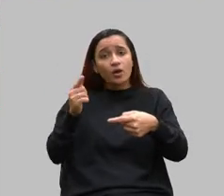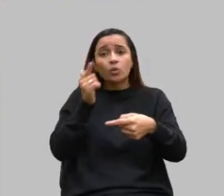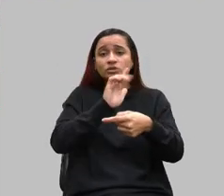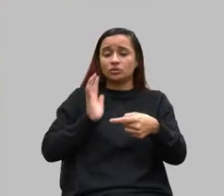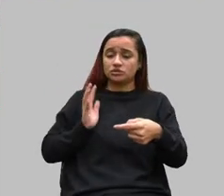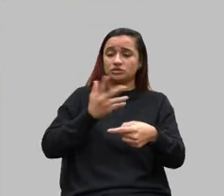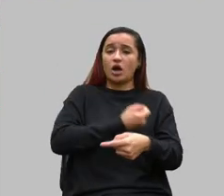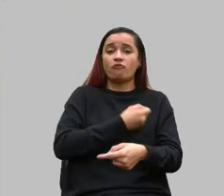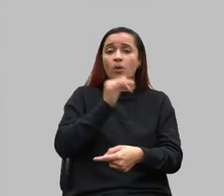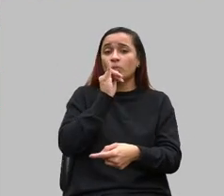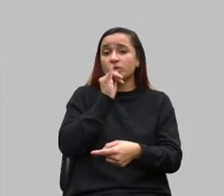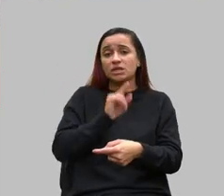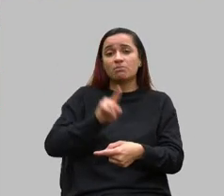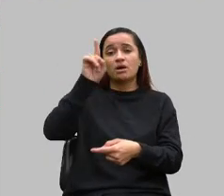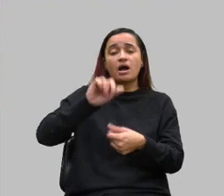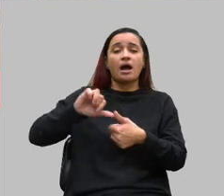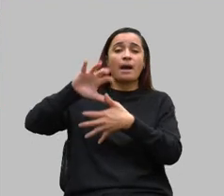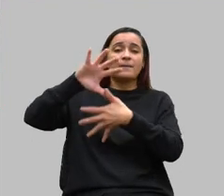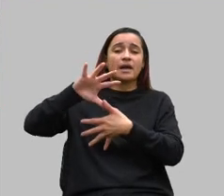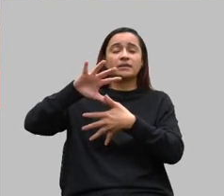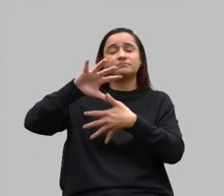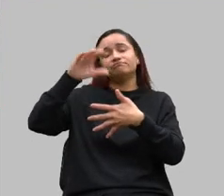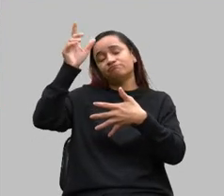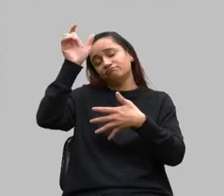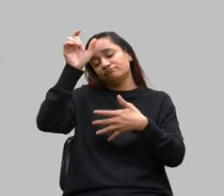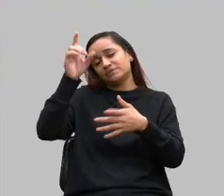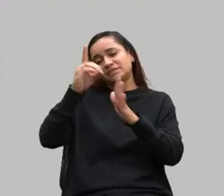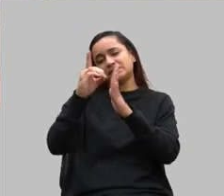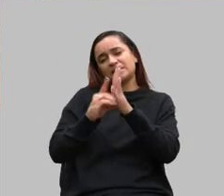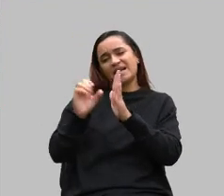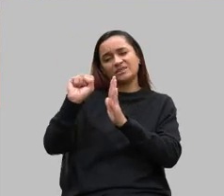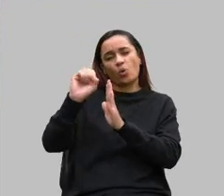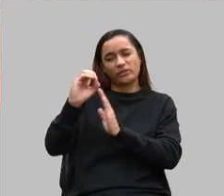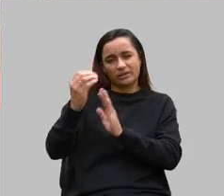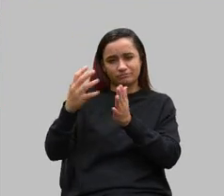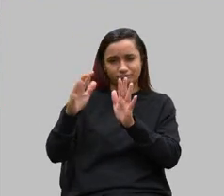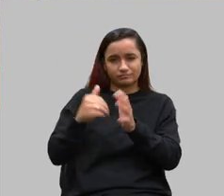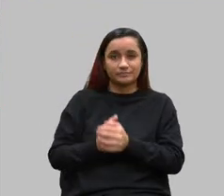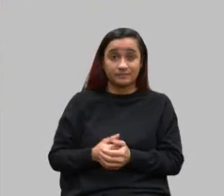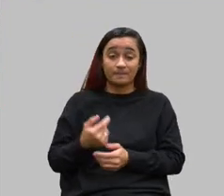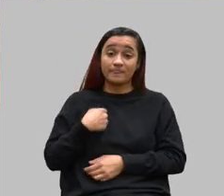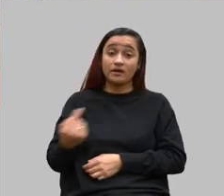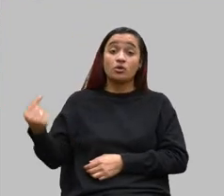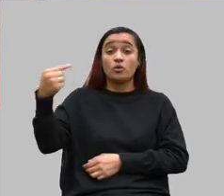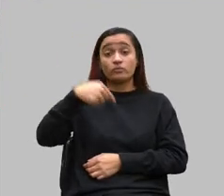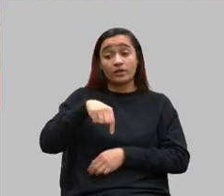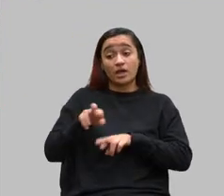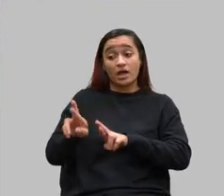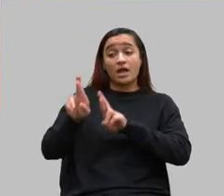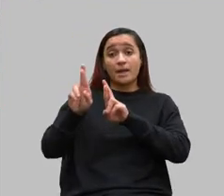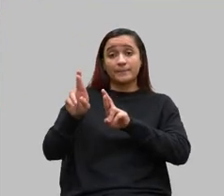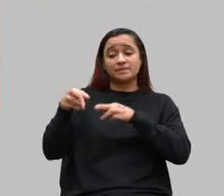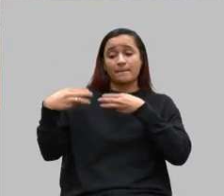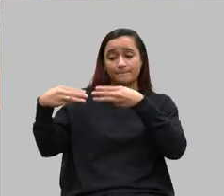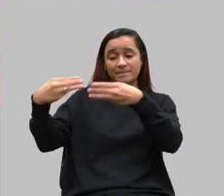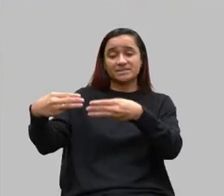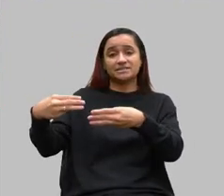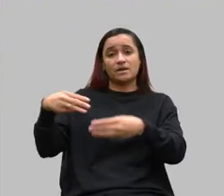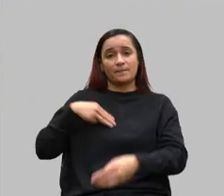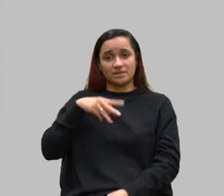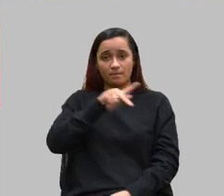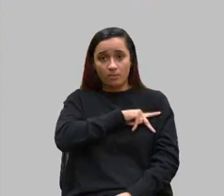80 bom eu gostaria também de ressaltar que não só eu estou presente aqui como representante do Ministério Público mas a Dra